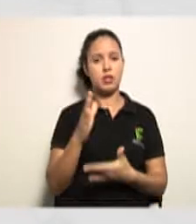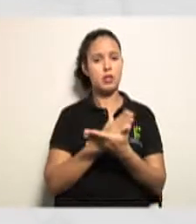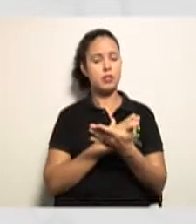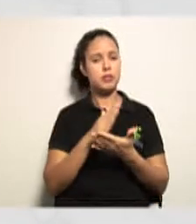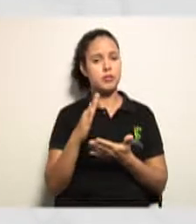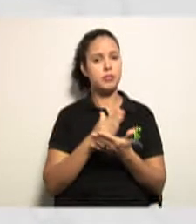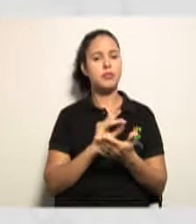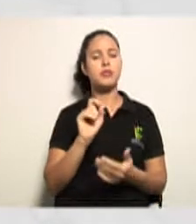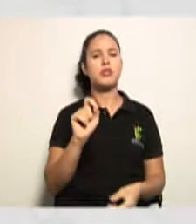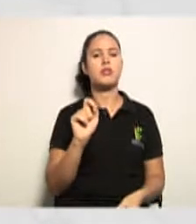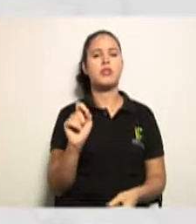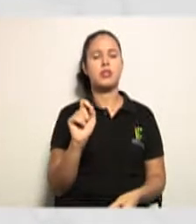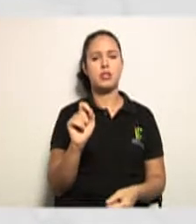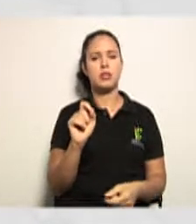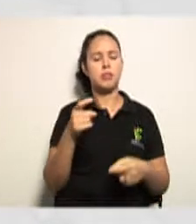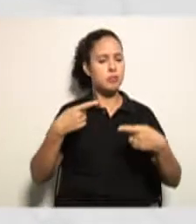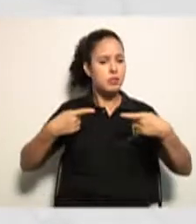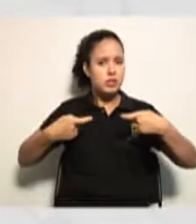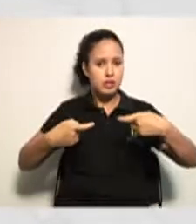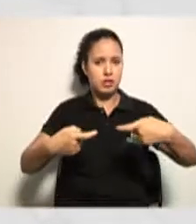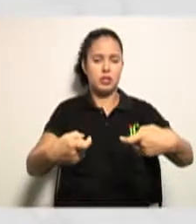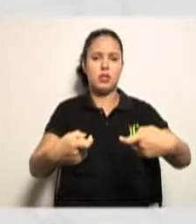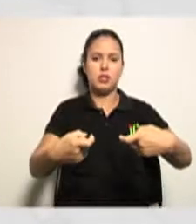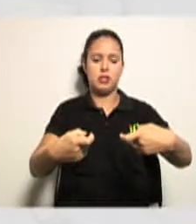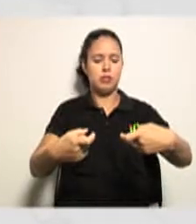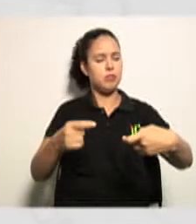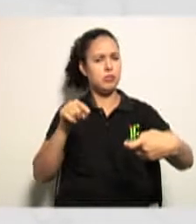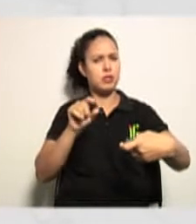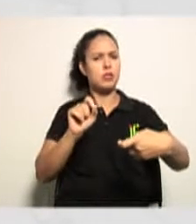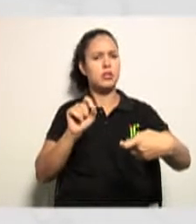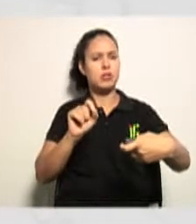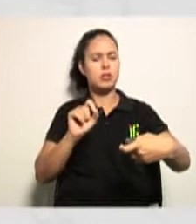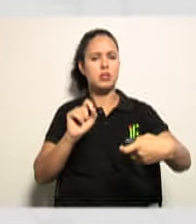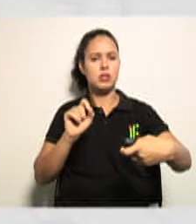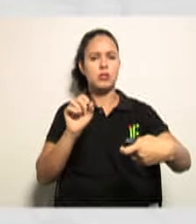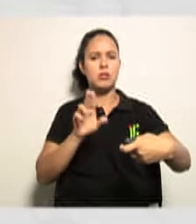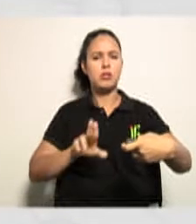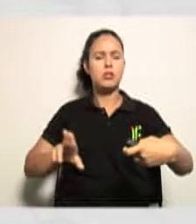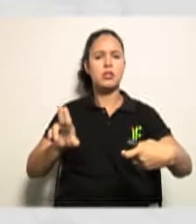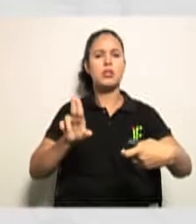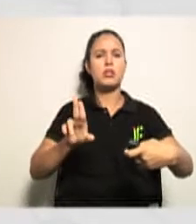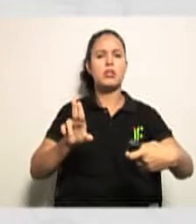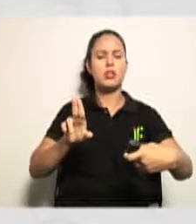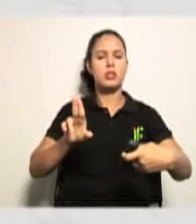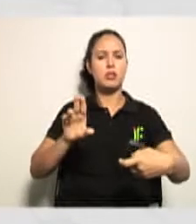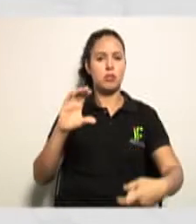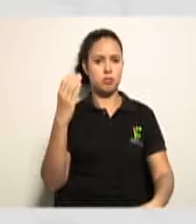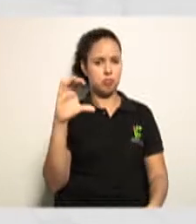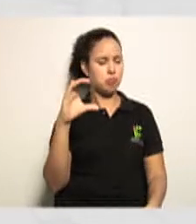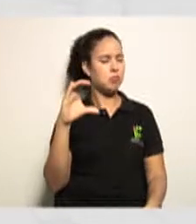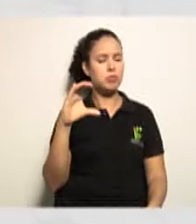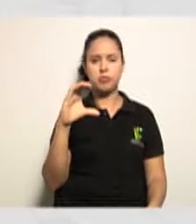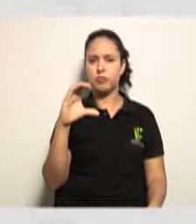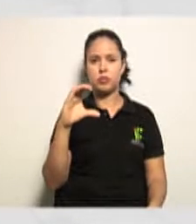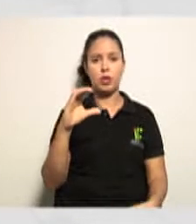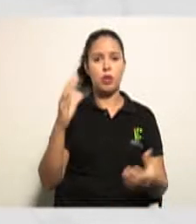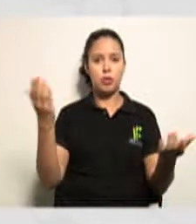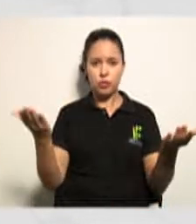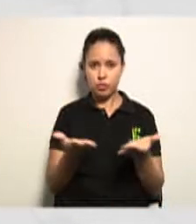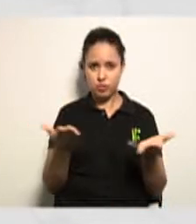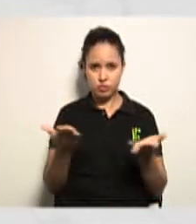eu falei aqui das guerras, às vezes ela era utilizada, mas não era olhada como ciência. Mas